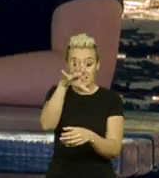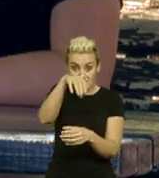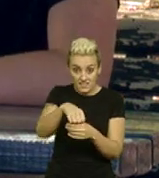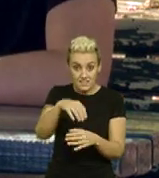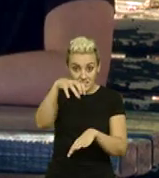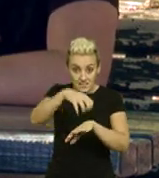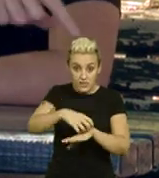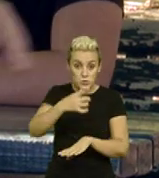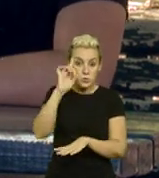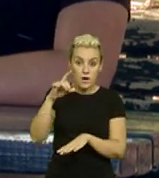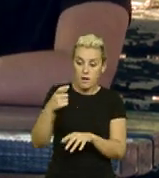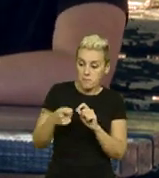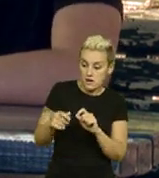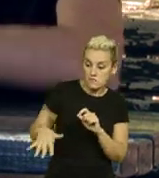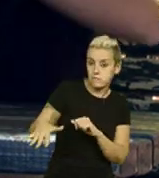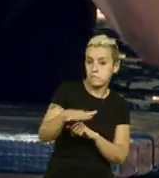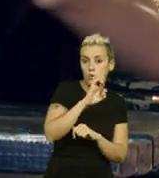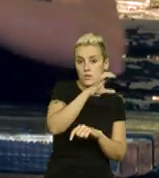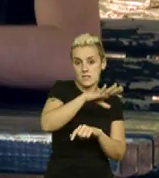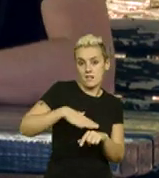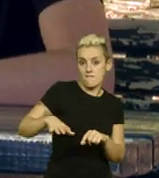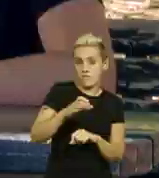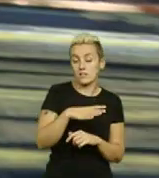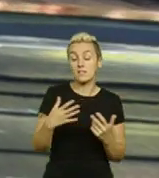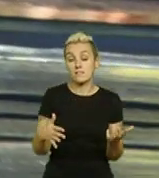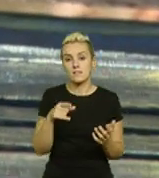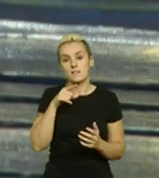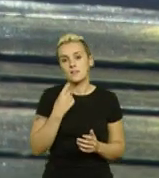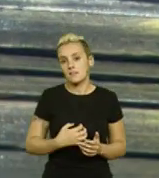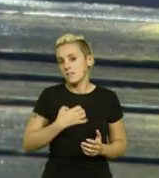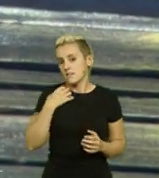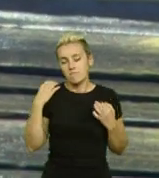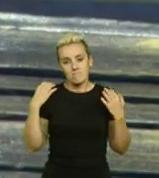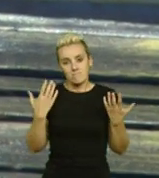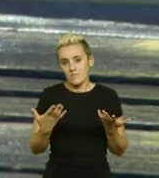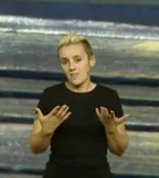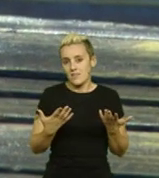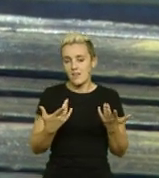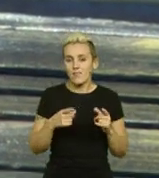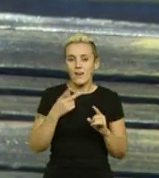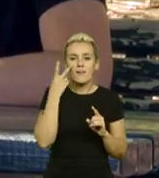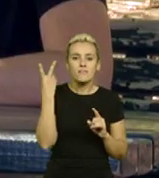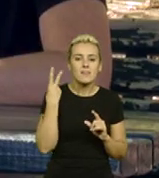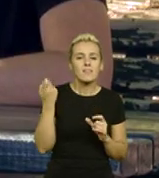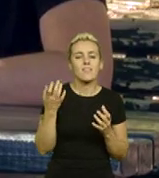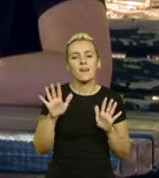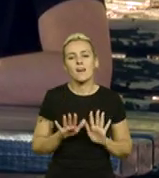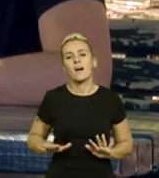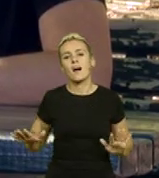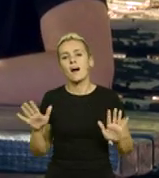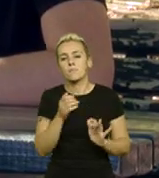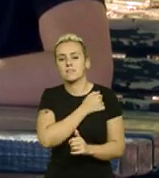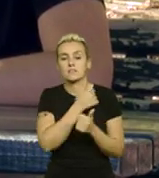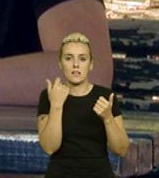cidade uma volta nos concelhos limítrofes assim a esse tipo de vivência mais tranquila mais